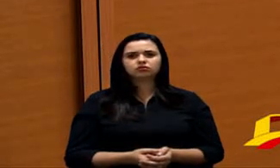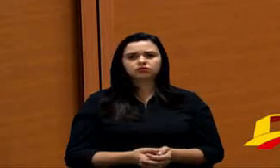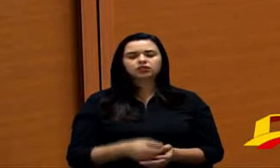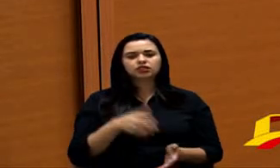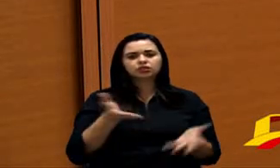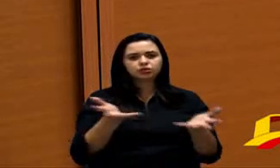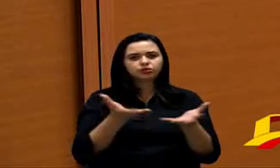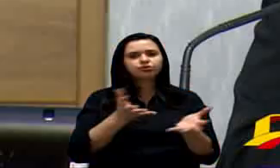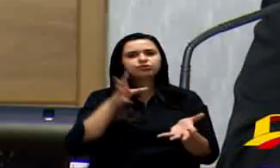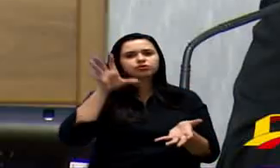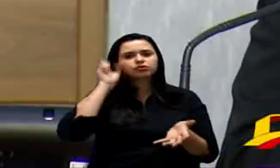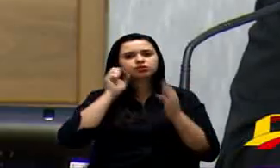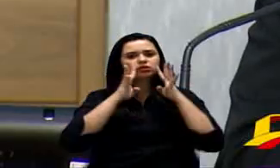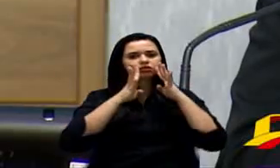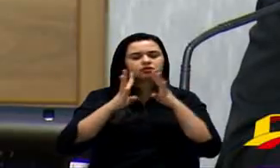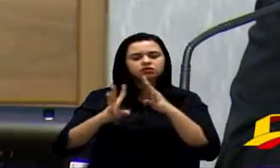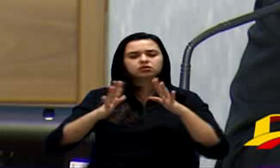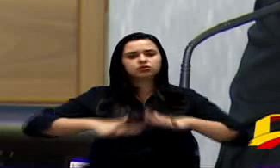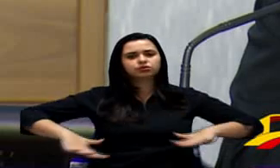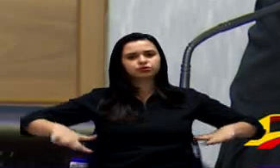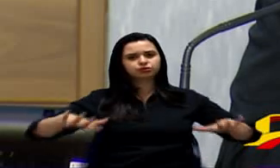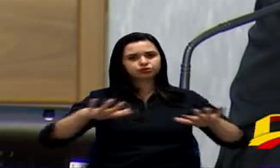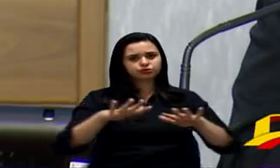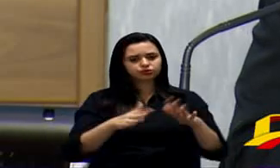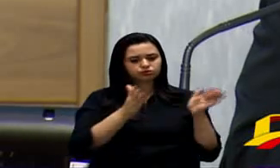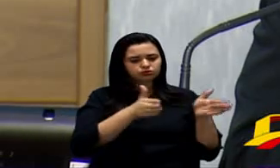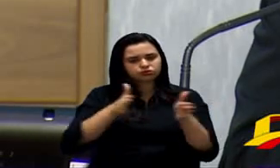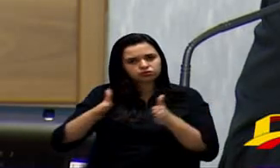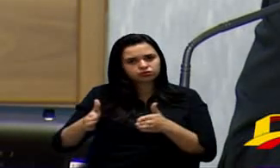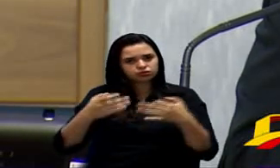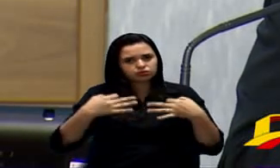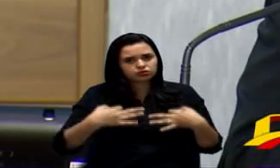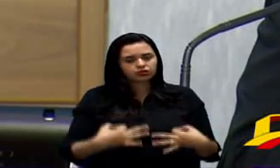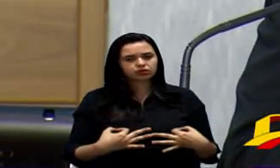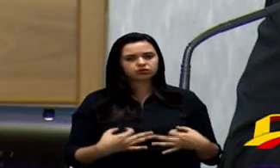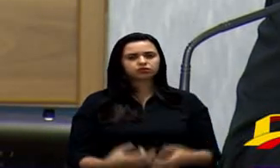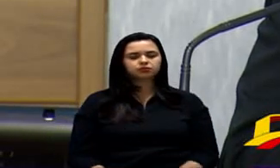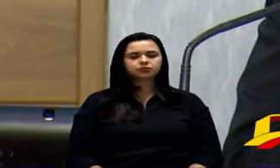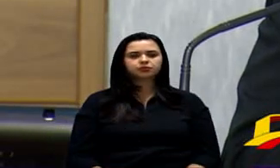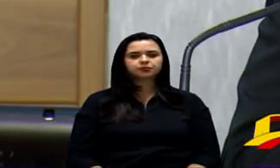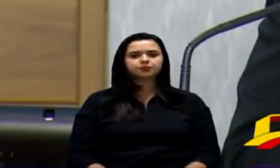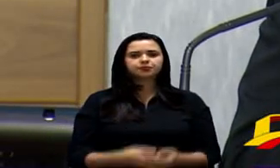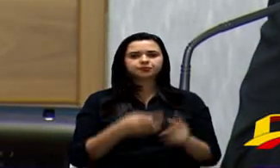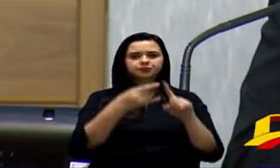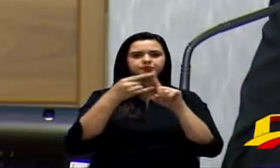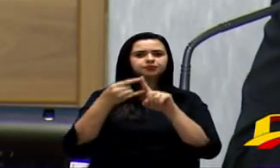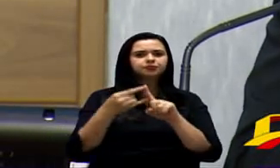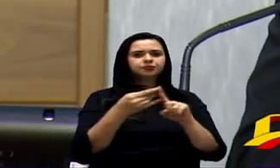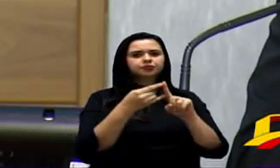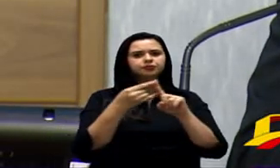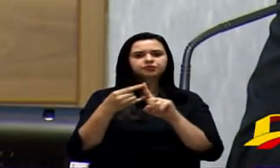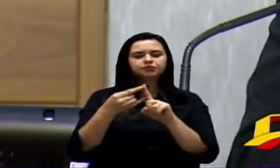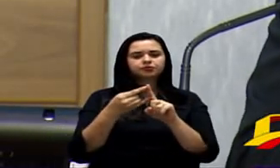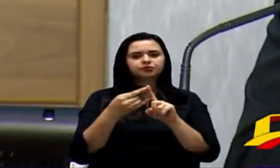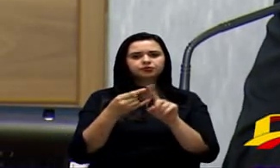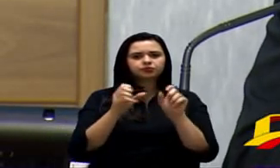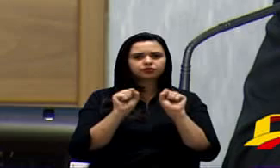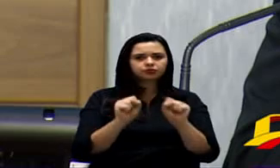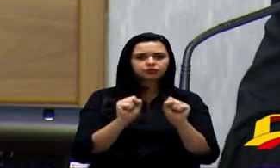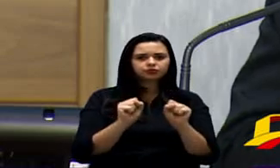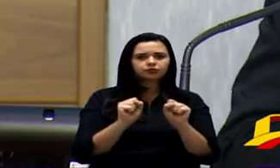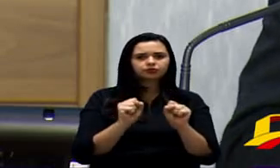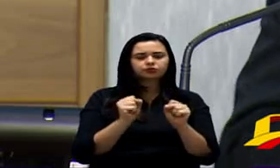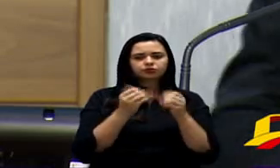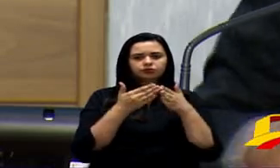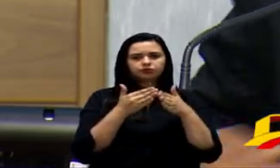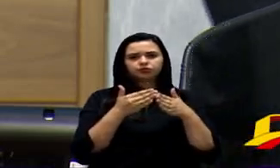todos de uma forma bem civilizada. Agora, Daniel está pelo Zoom. Se identifica, Daniel, pode